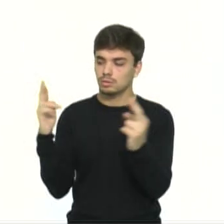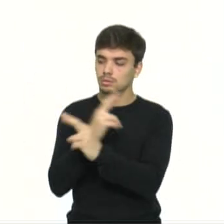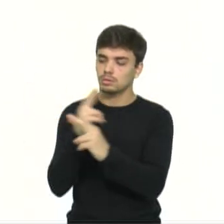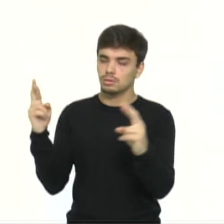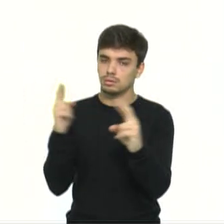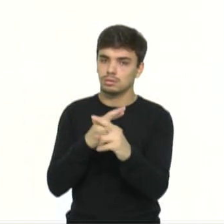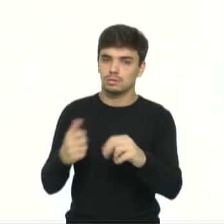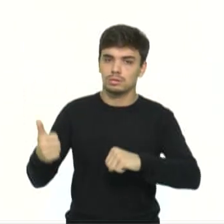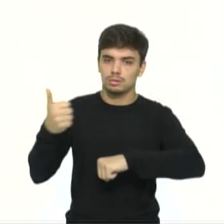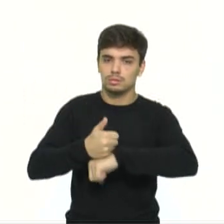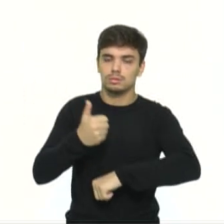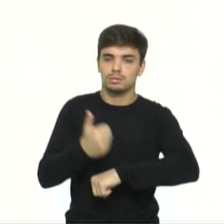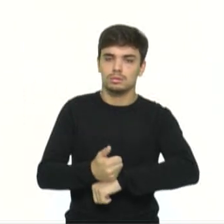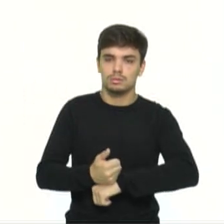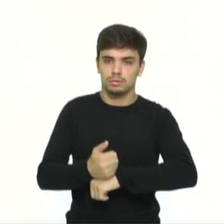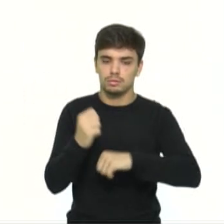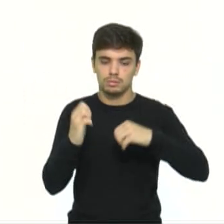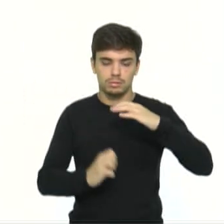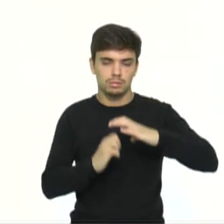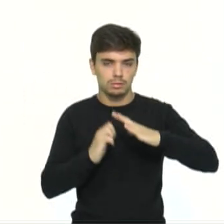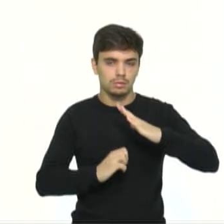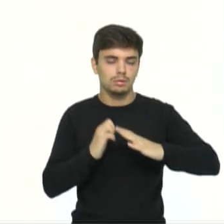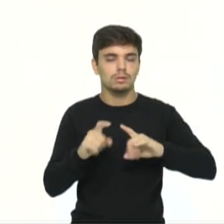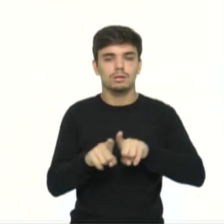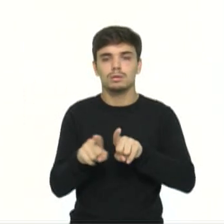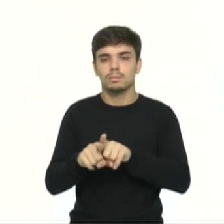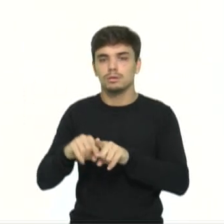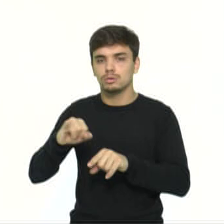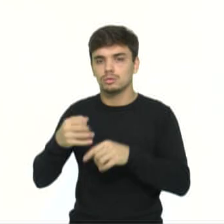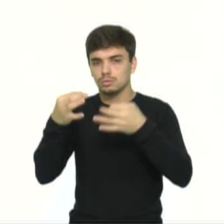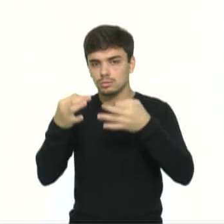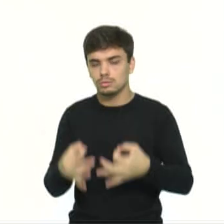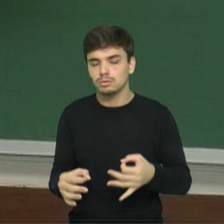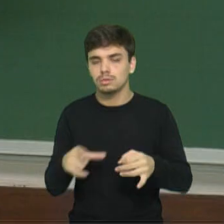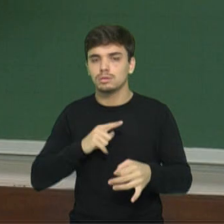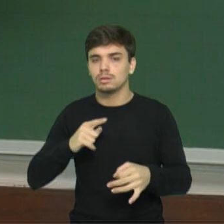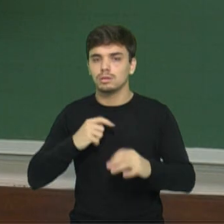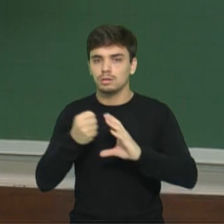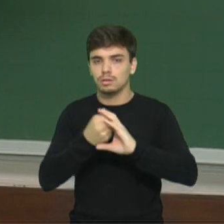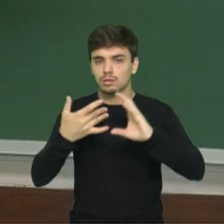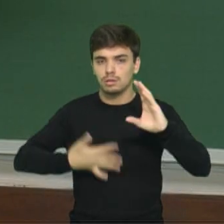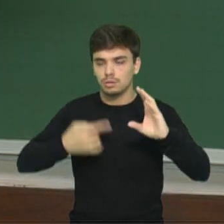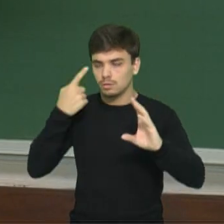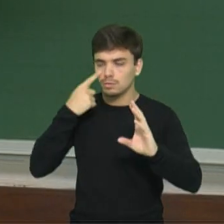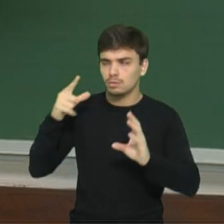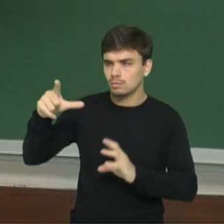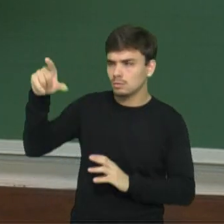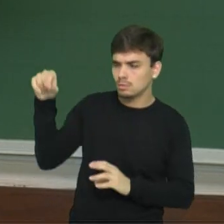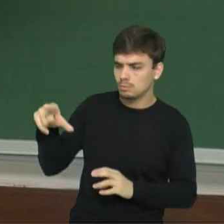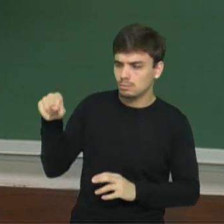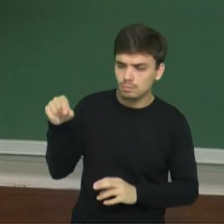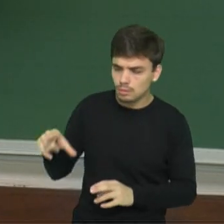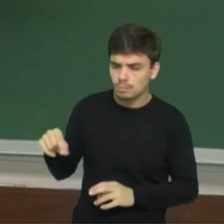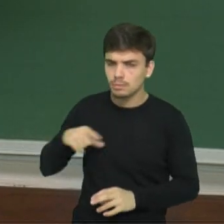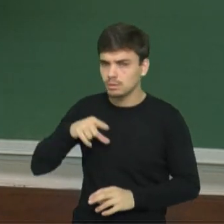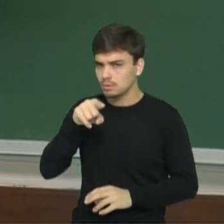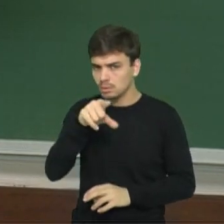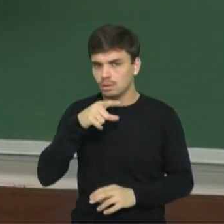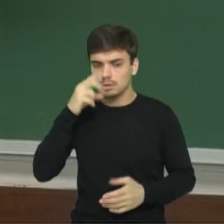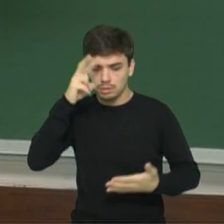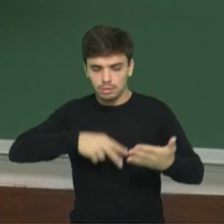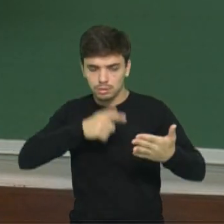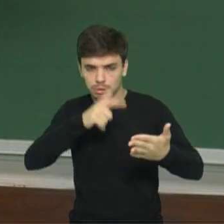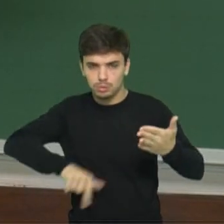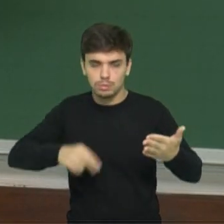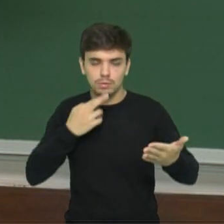os poderes executivo e judiciário se caracterizava pela... Você tem as alternativas, deixa um tempo na tela, resolva